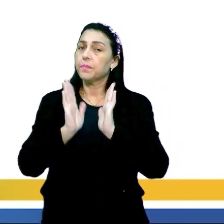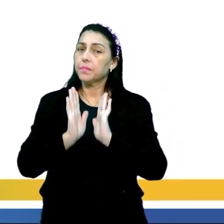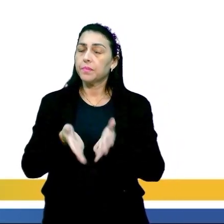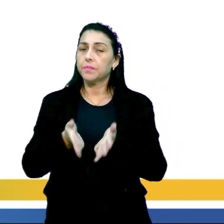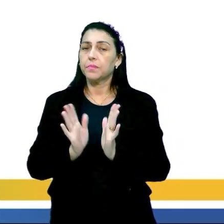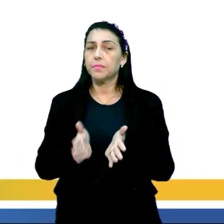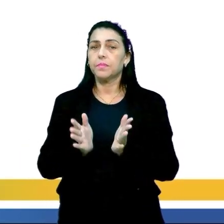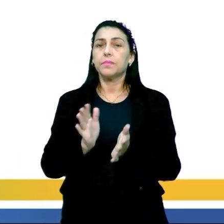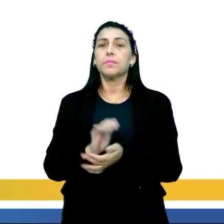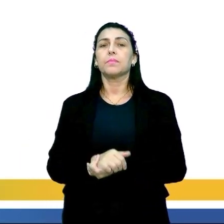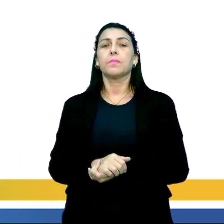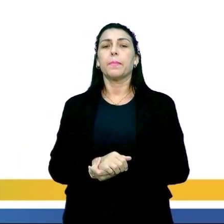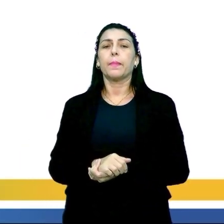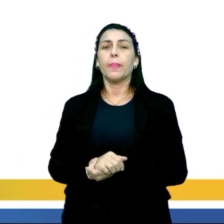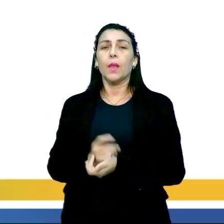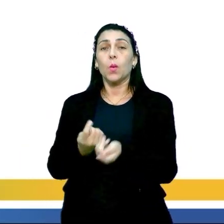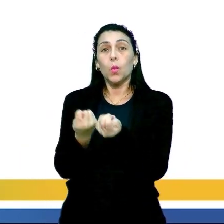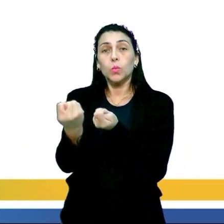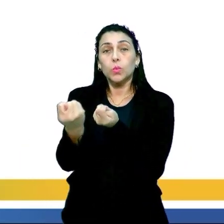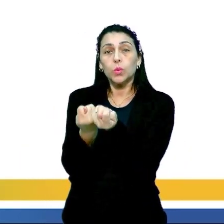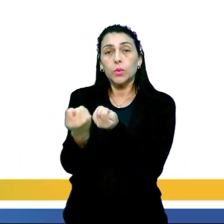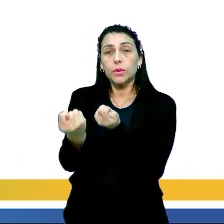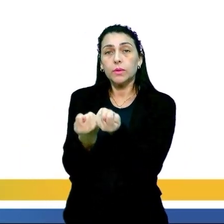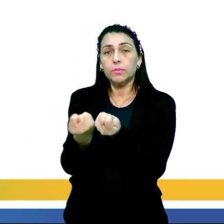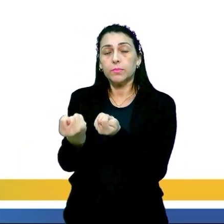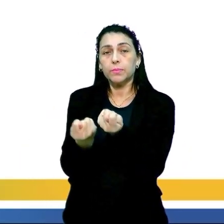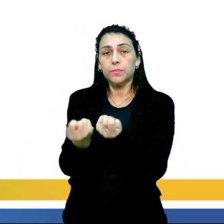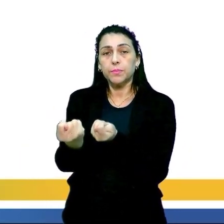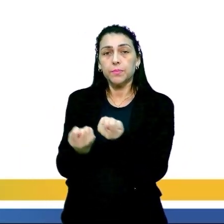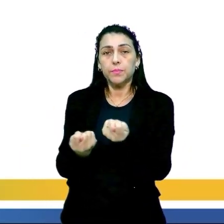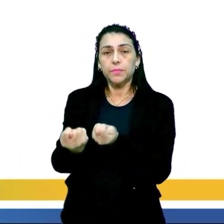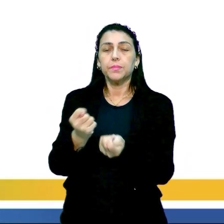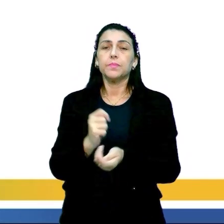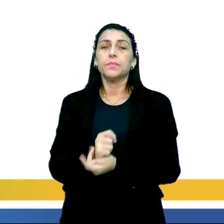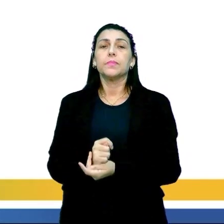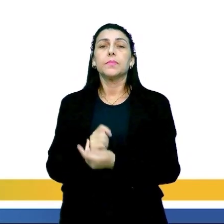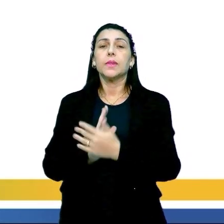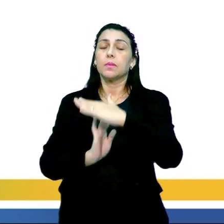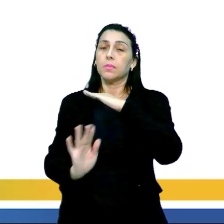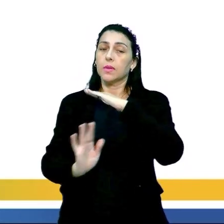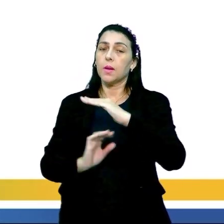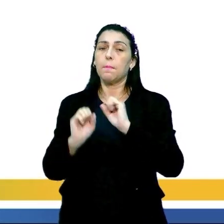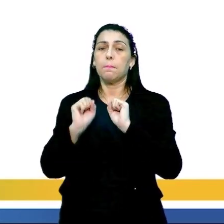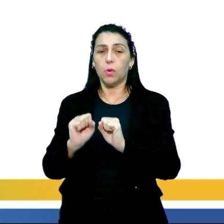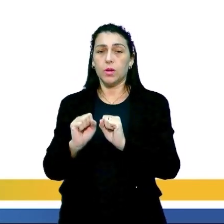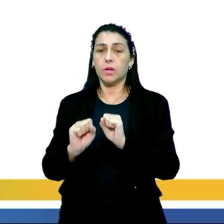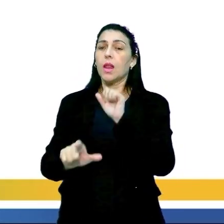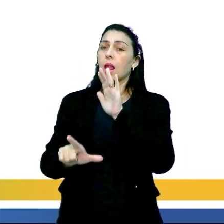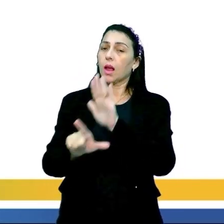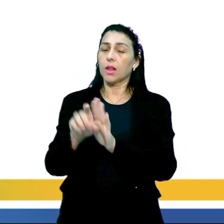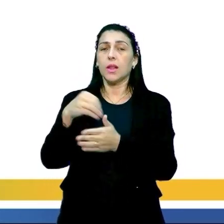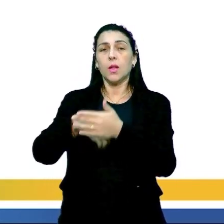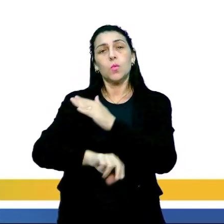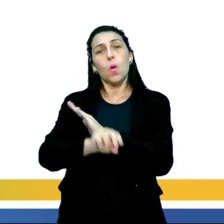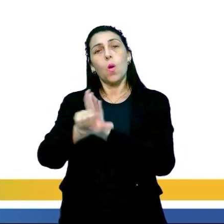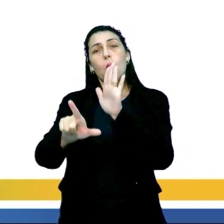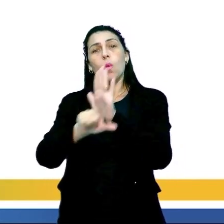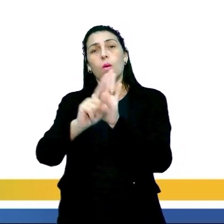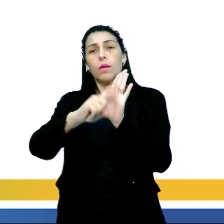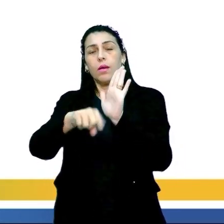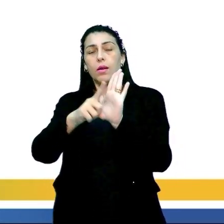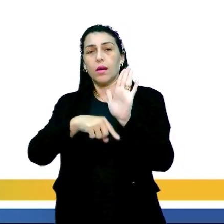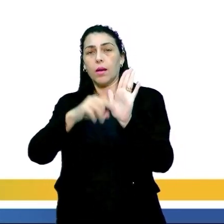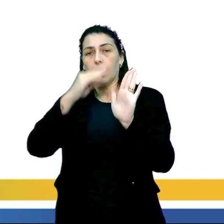passa quanto ao controle, né? Essas migrações elas podem ser legais ou ilegais. Isso também